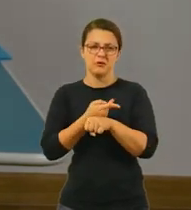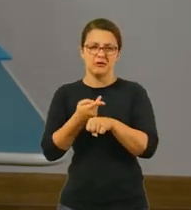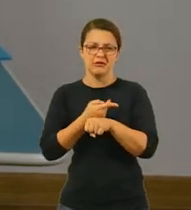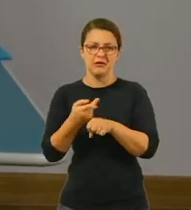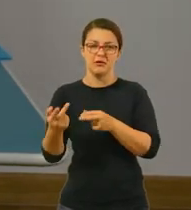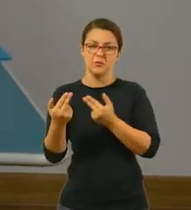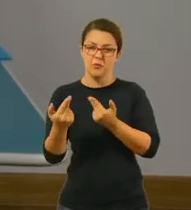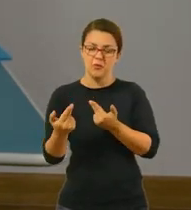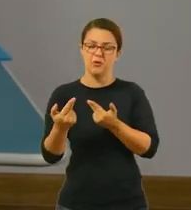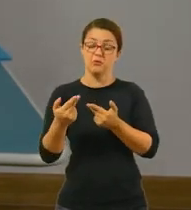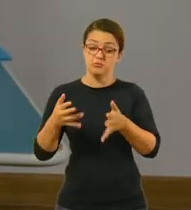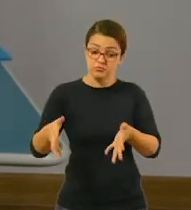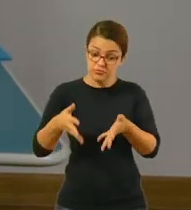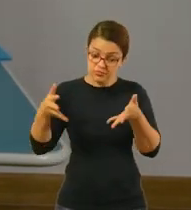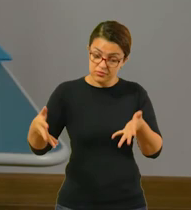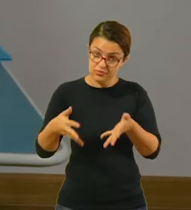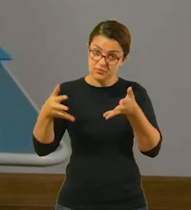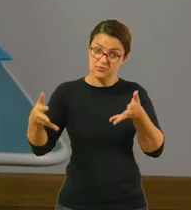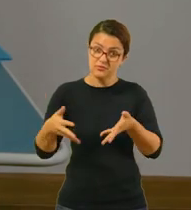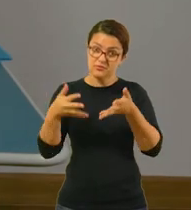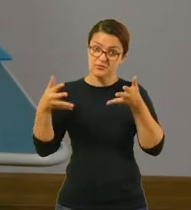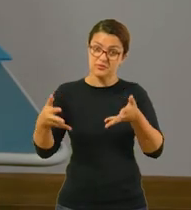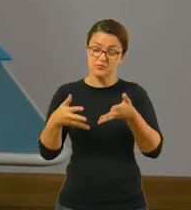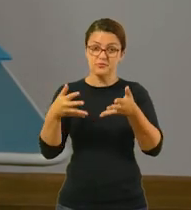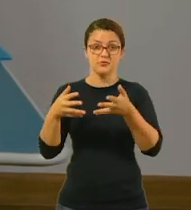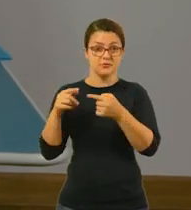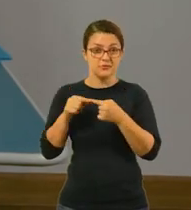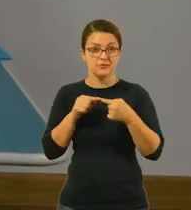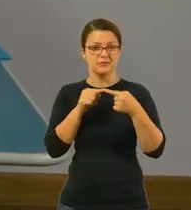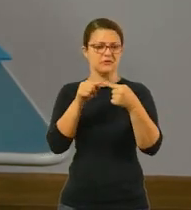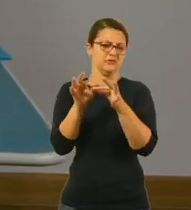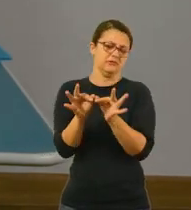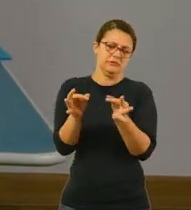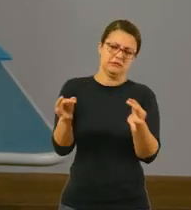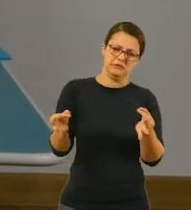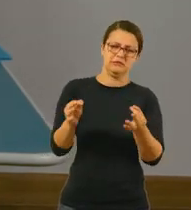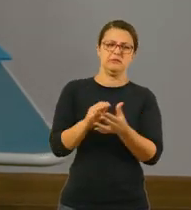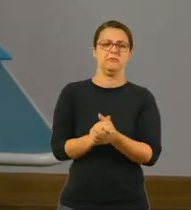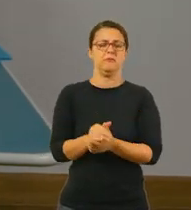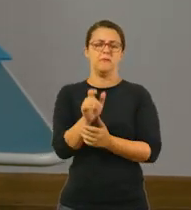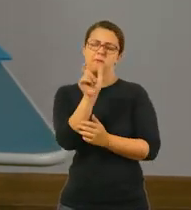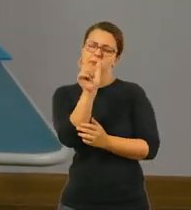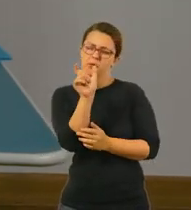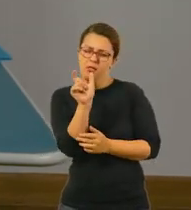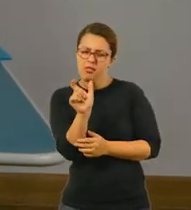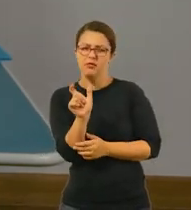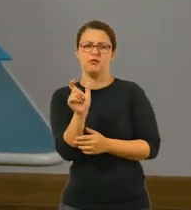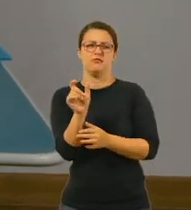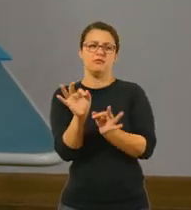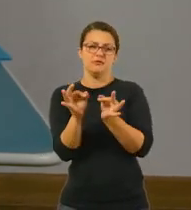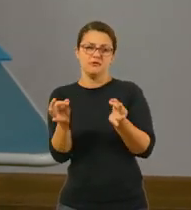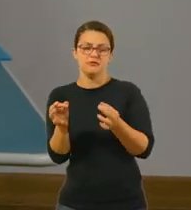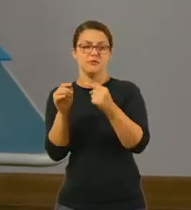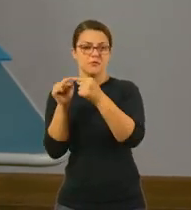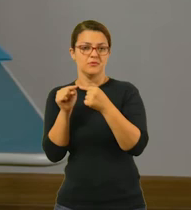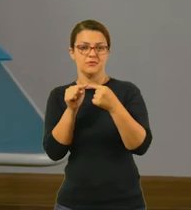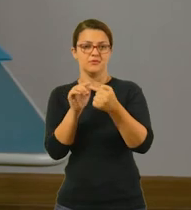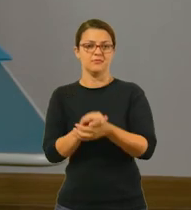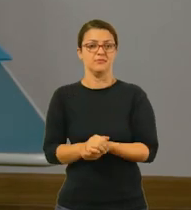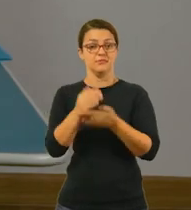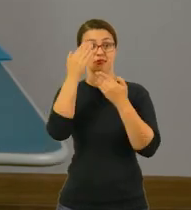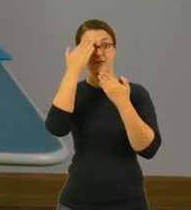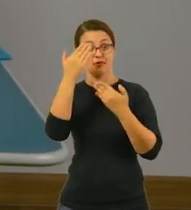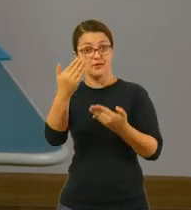maravilhosas. A criança, ela estimula também a compor as quadrinhas, porque elas são simples, as palavras simples, as rimas simples. Tá